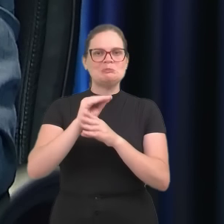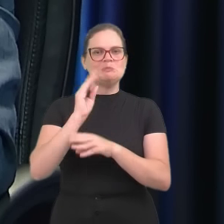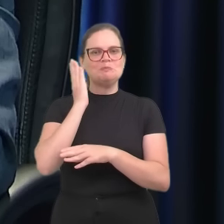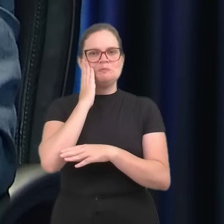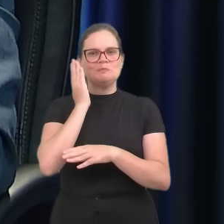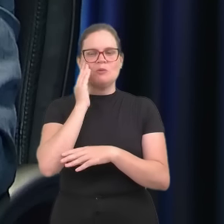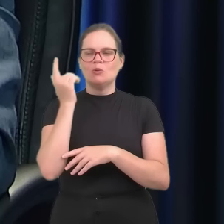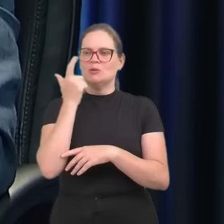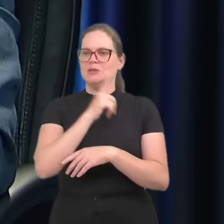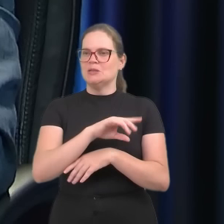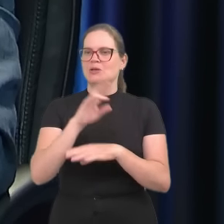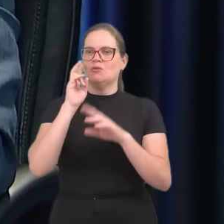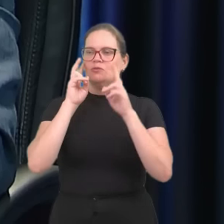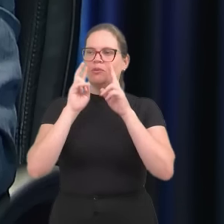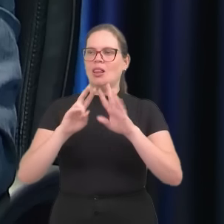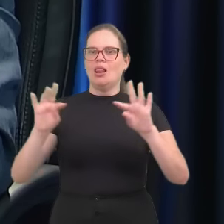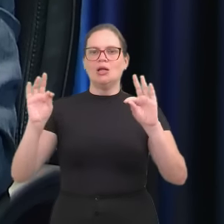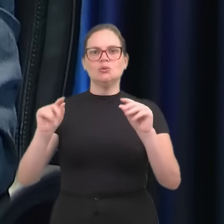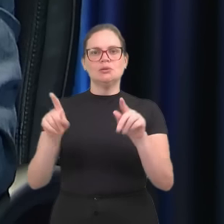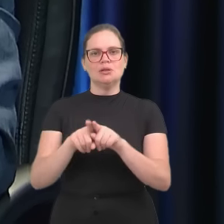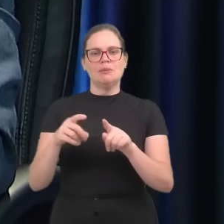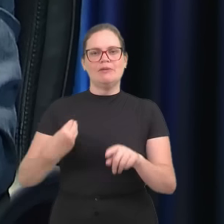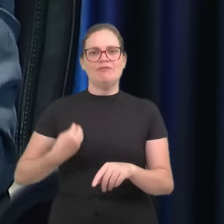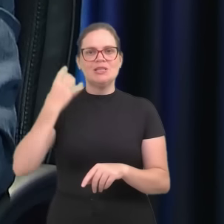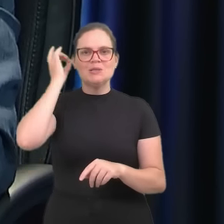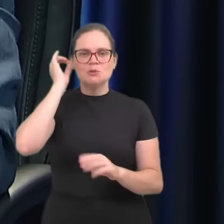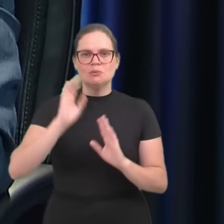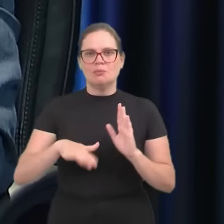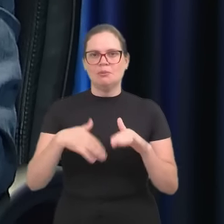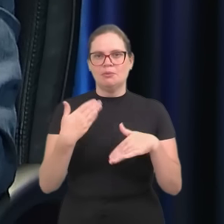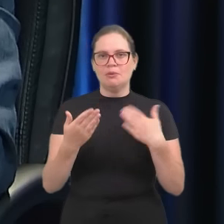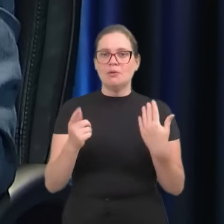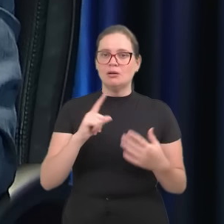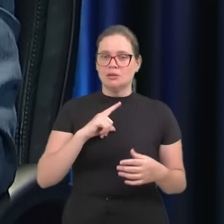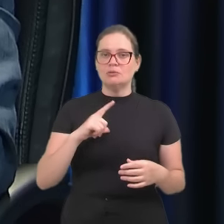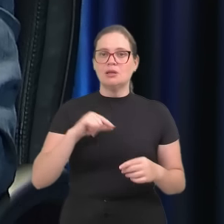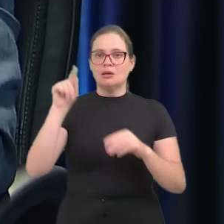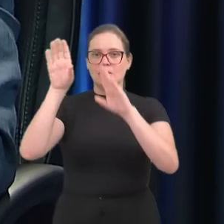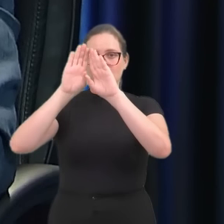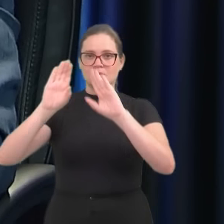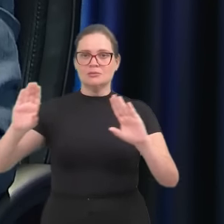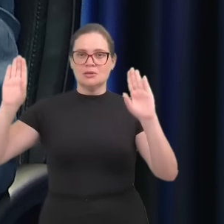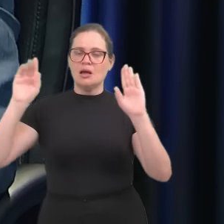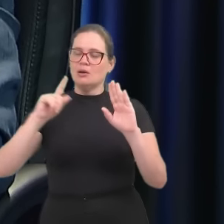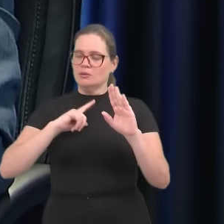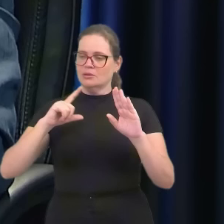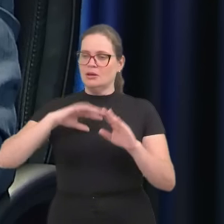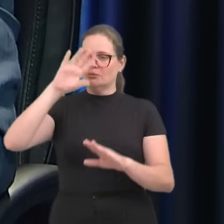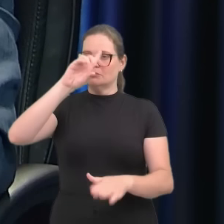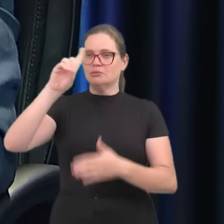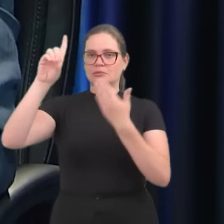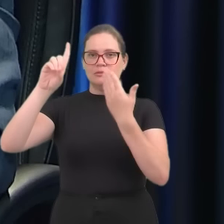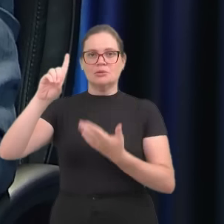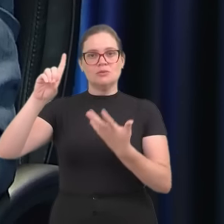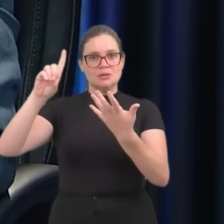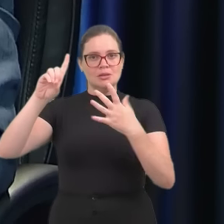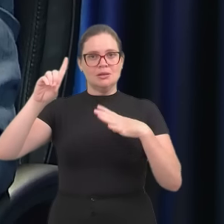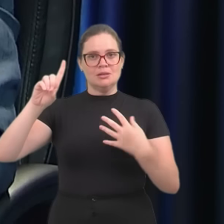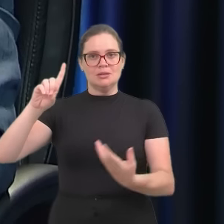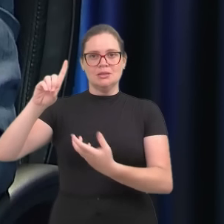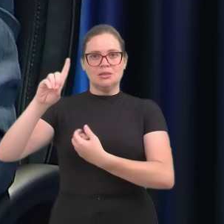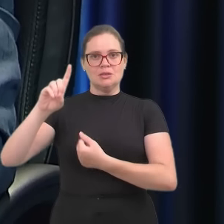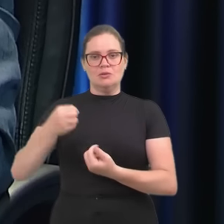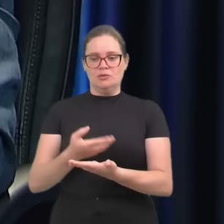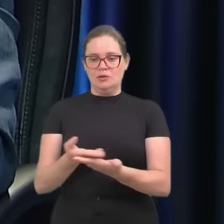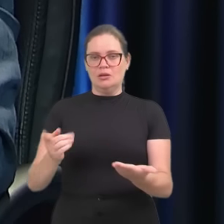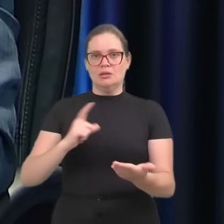distintamente e ao longe, né? Passou a ver as coisas espirituais. Então existe um reino celestial, existe um Deus Salvador, existe